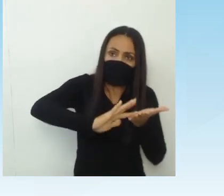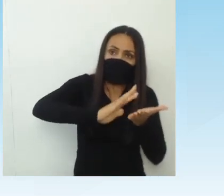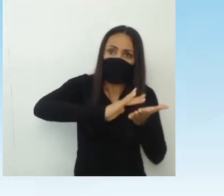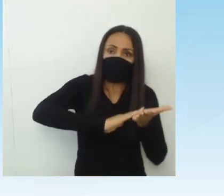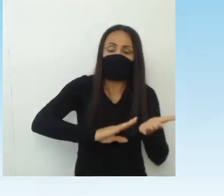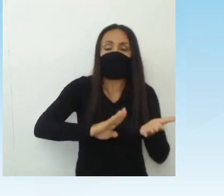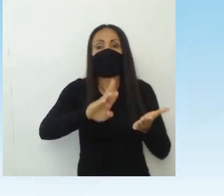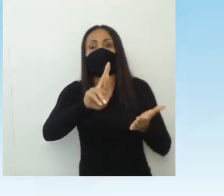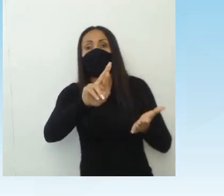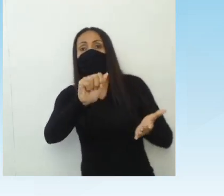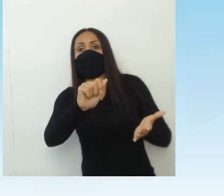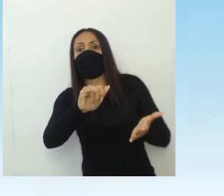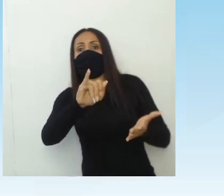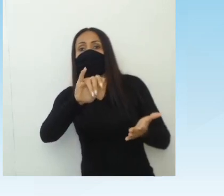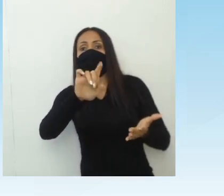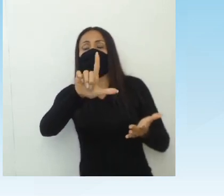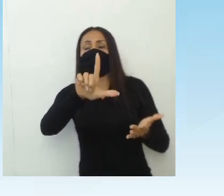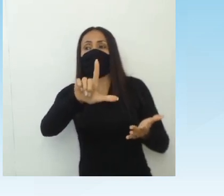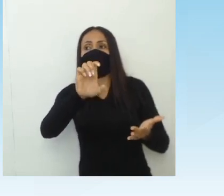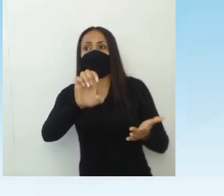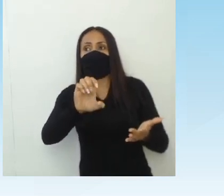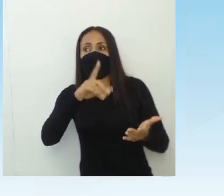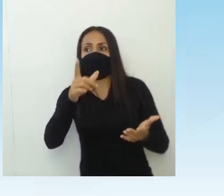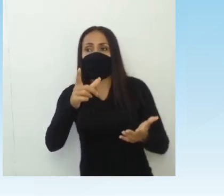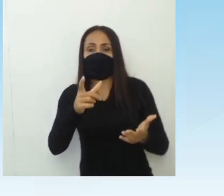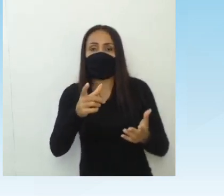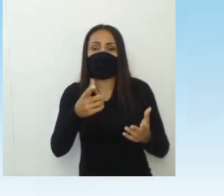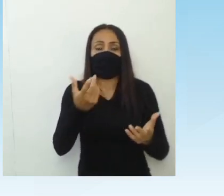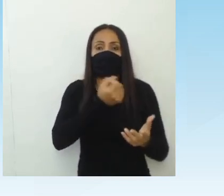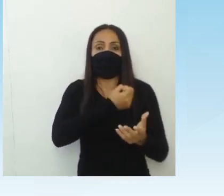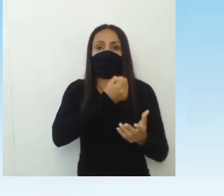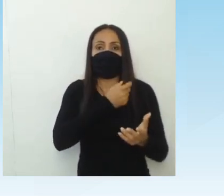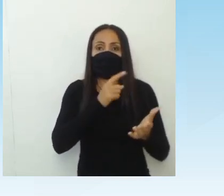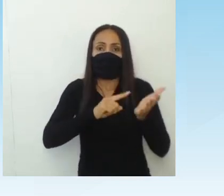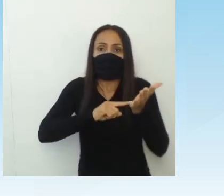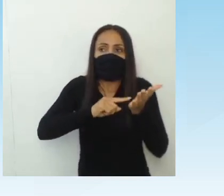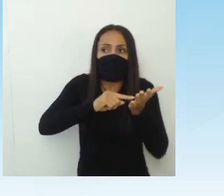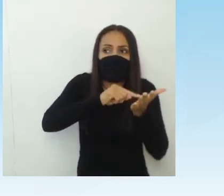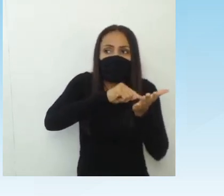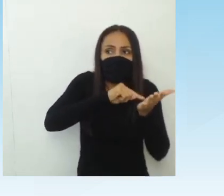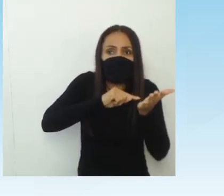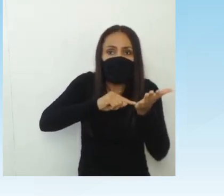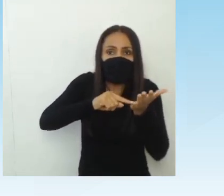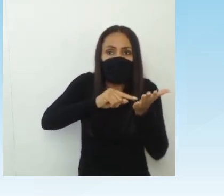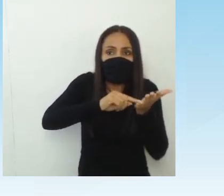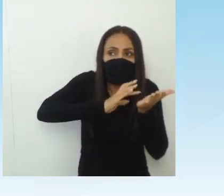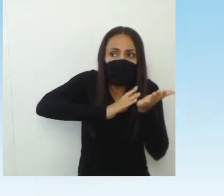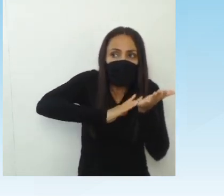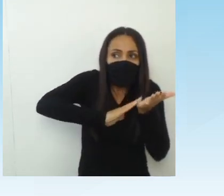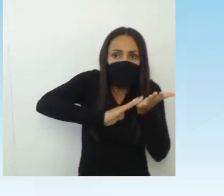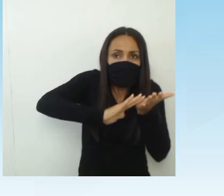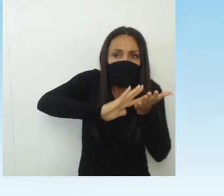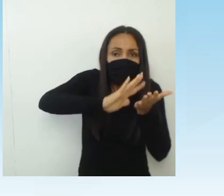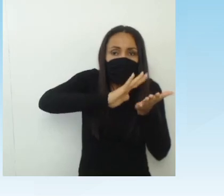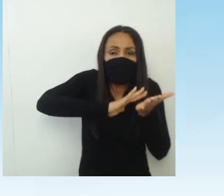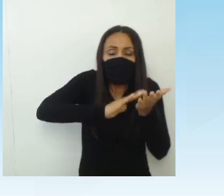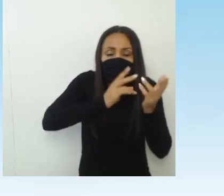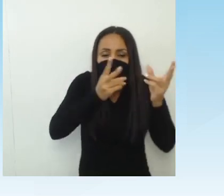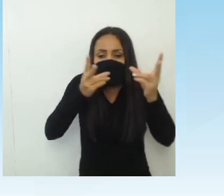usa os números para localizar os pontos, na hora que fica aqueles pontos alto relevo em